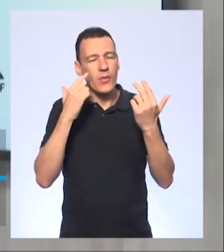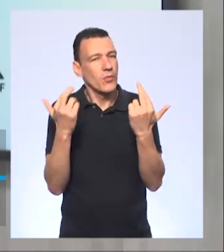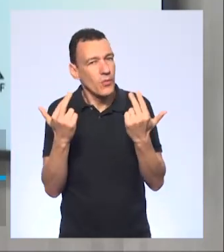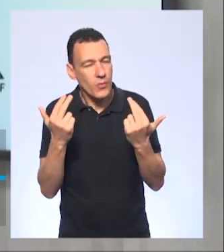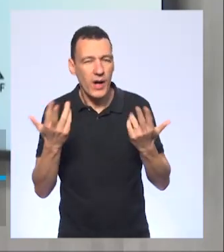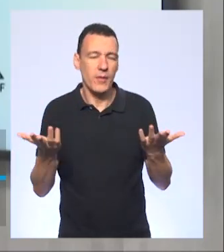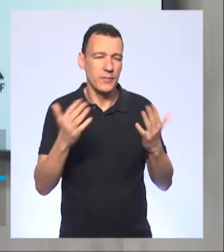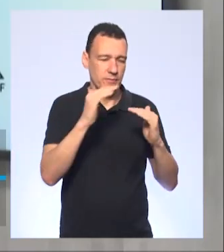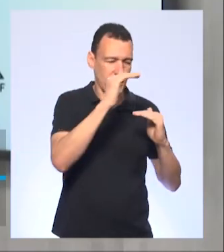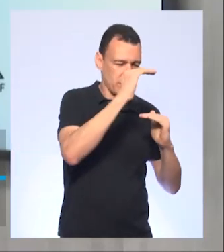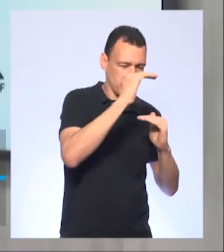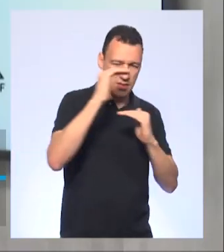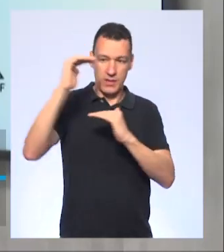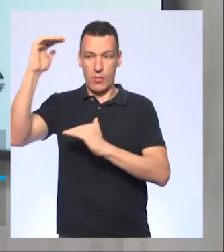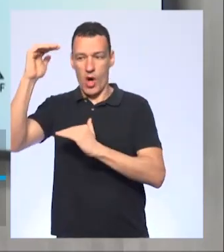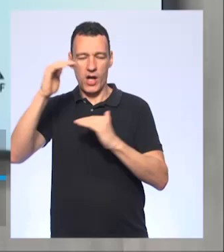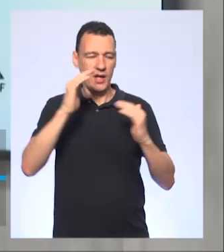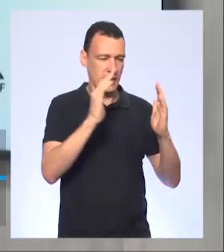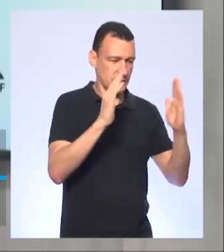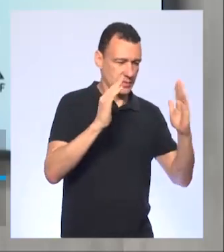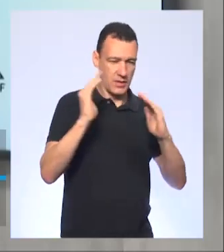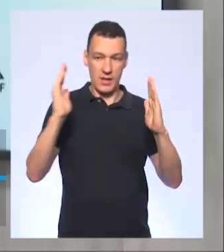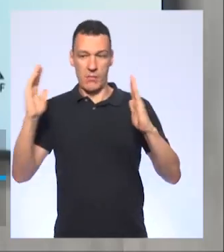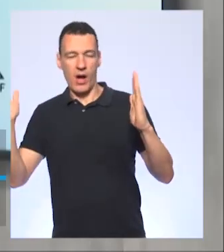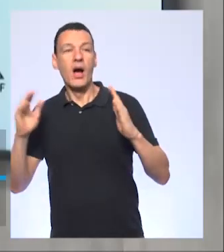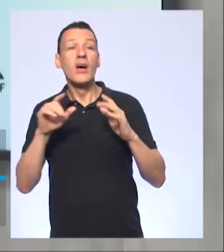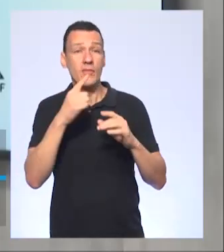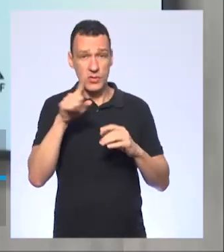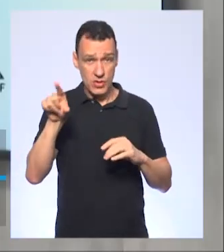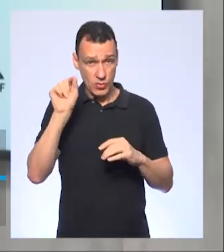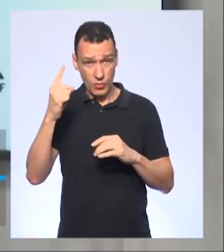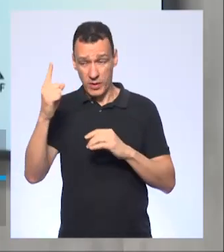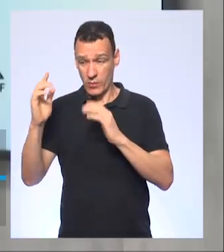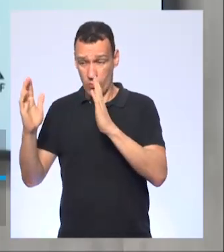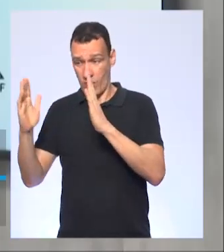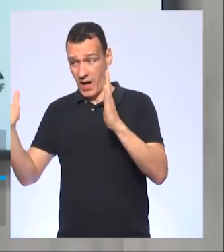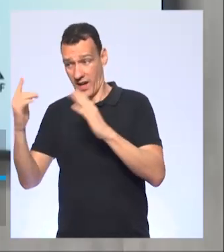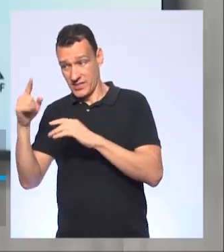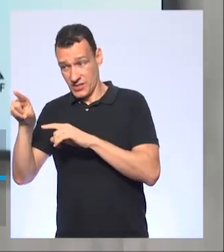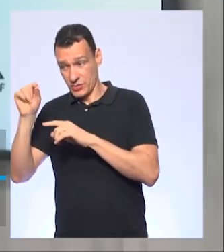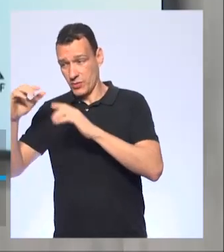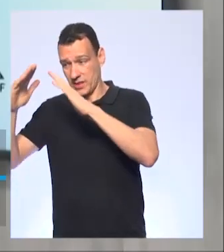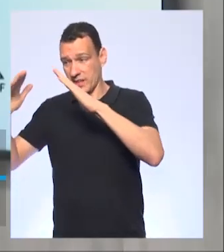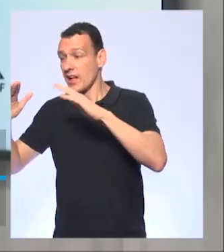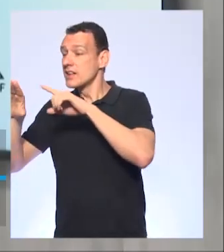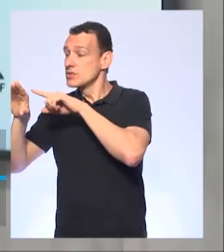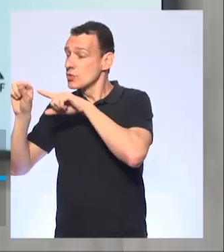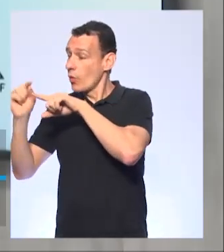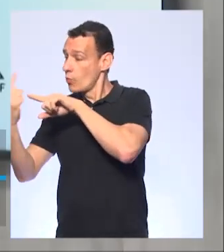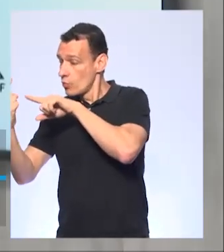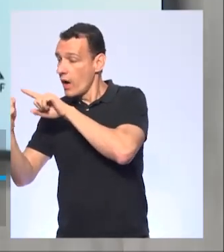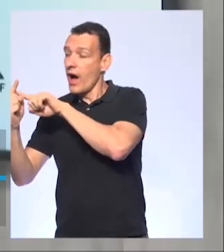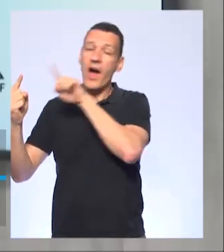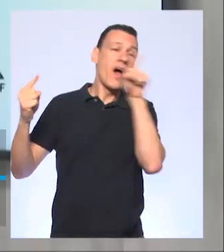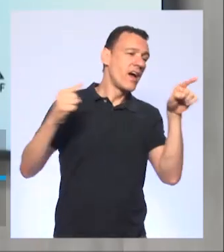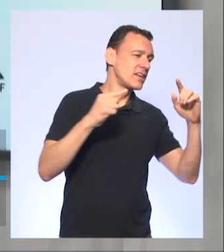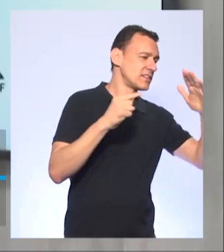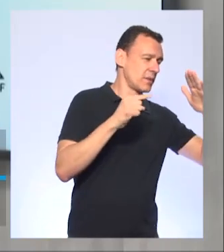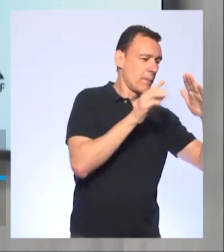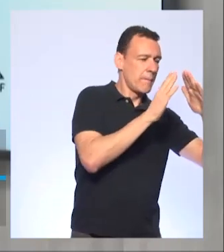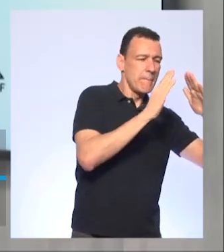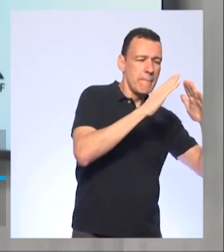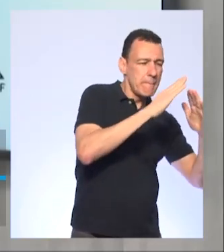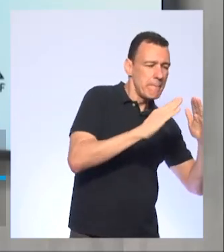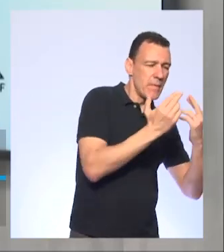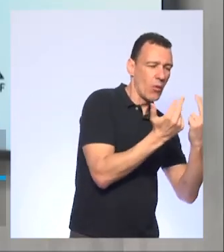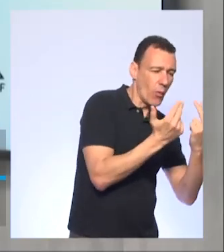altura do pequenininho. O lado que você escolher do grandão será proporcional ao lado correspondente no pequenininho.